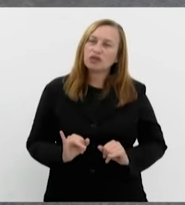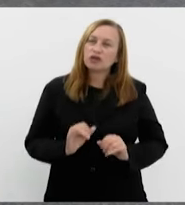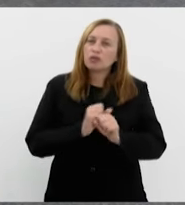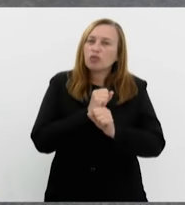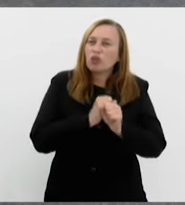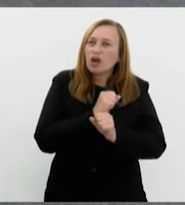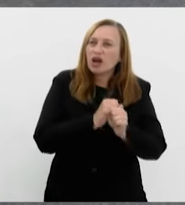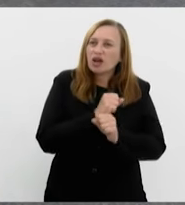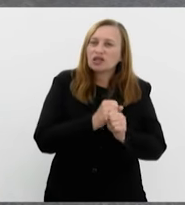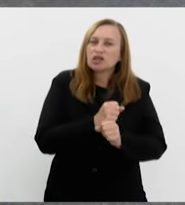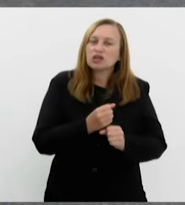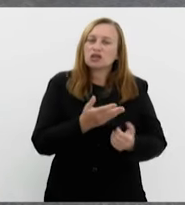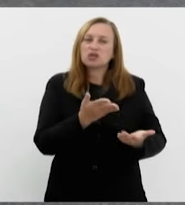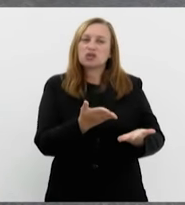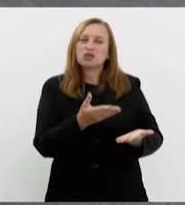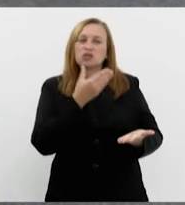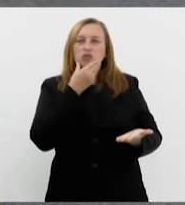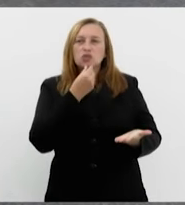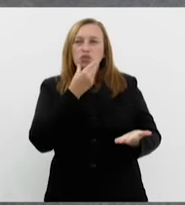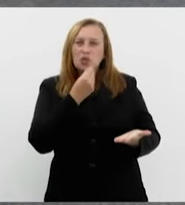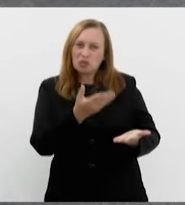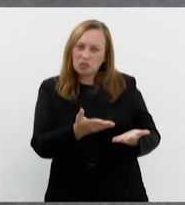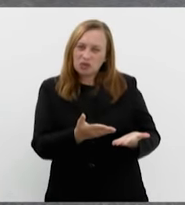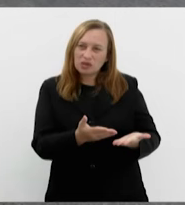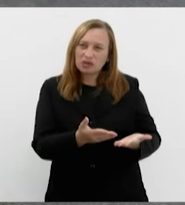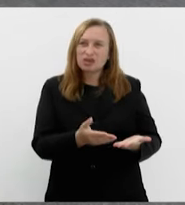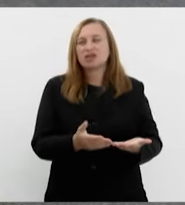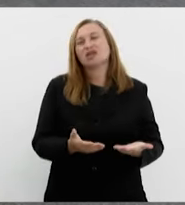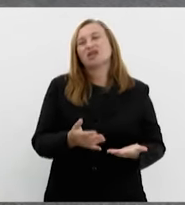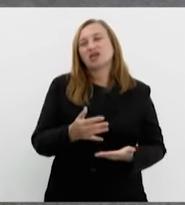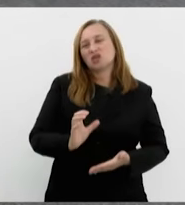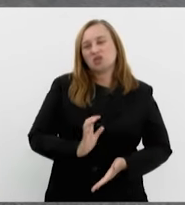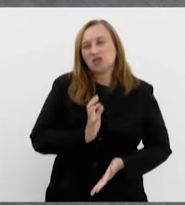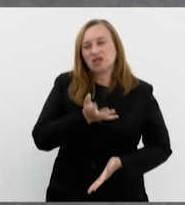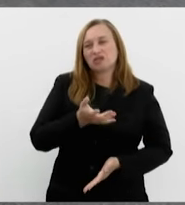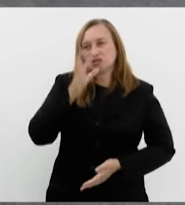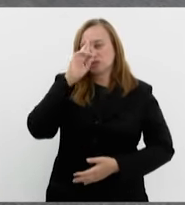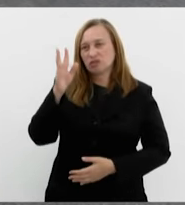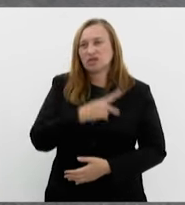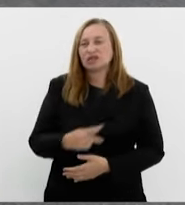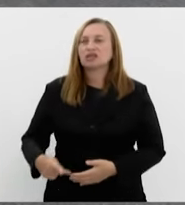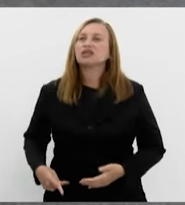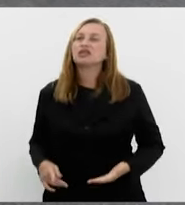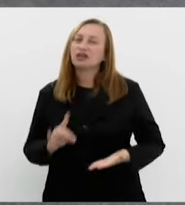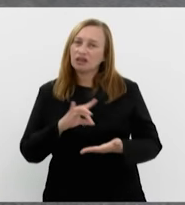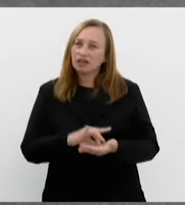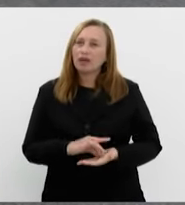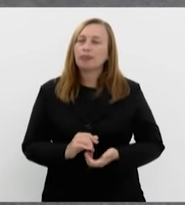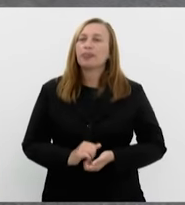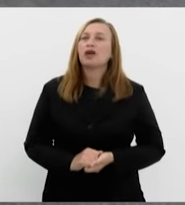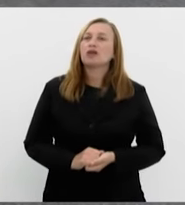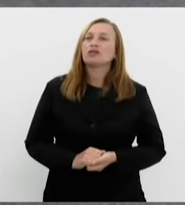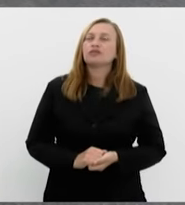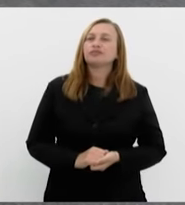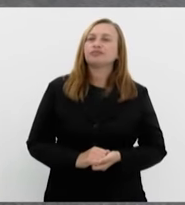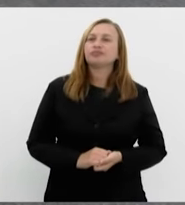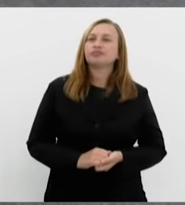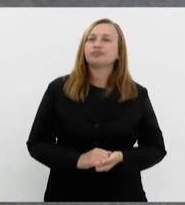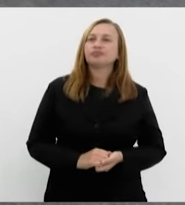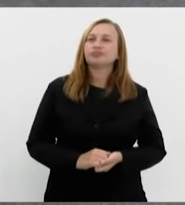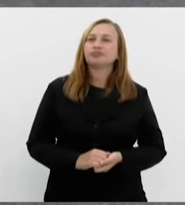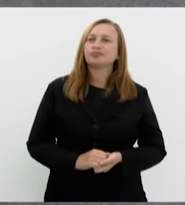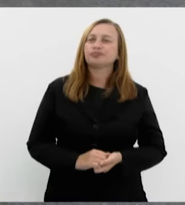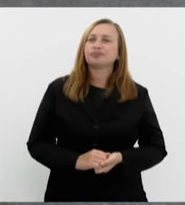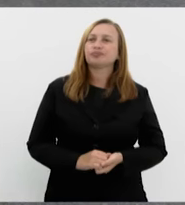realmente são horríveis. Essa é a grande realidade, senhor presidente. E aí eu faço aqui uma menção ao